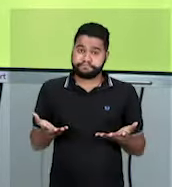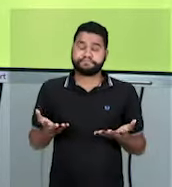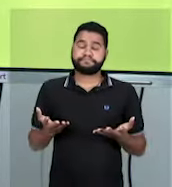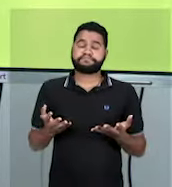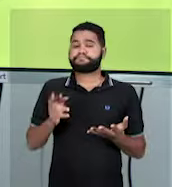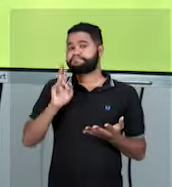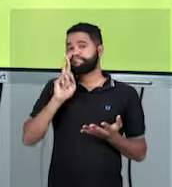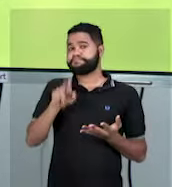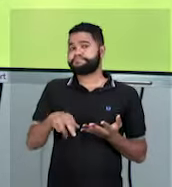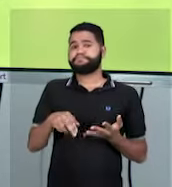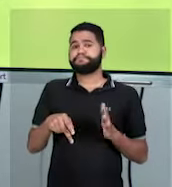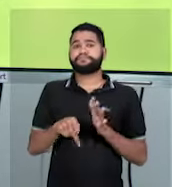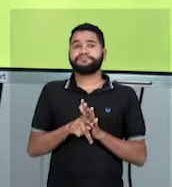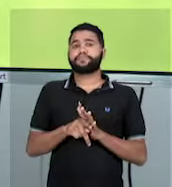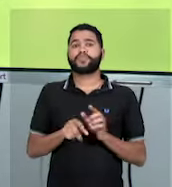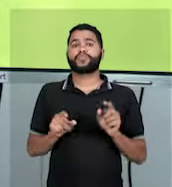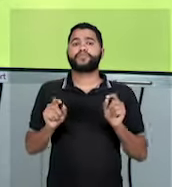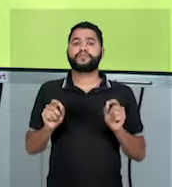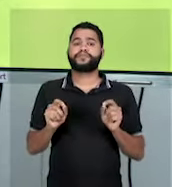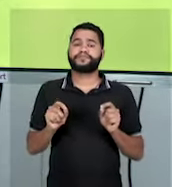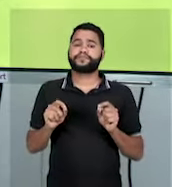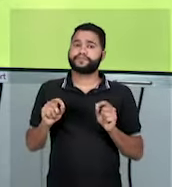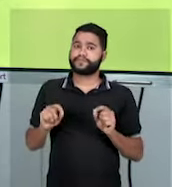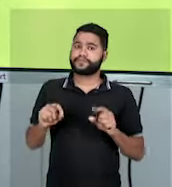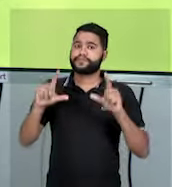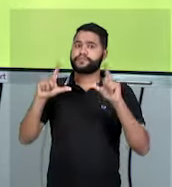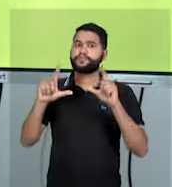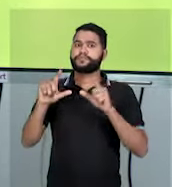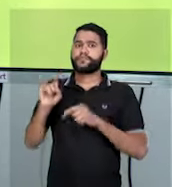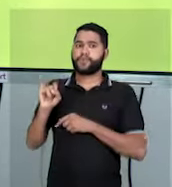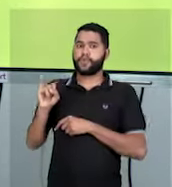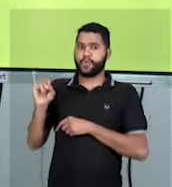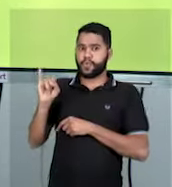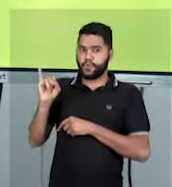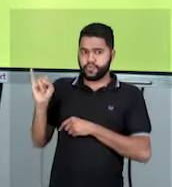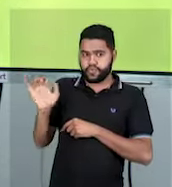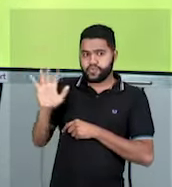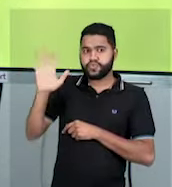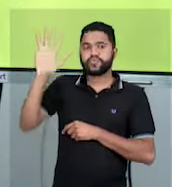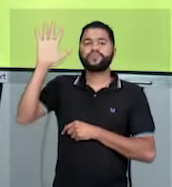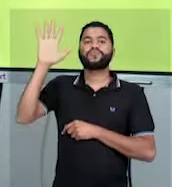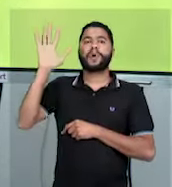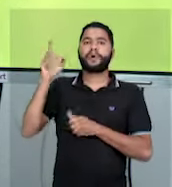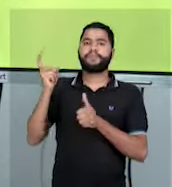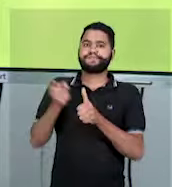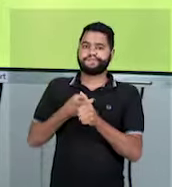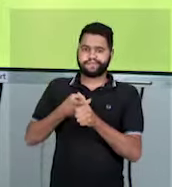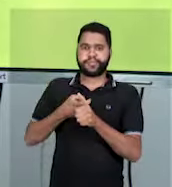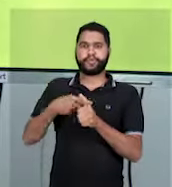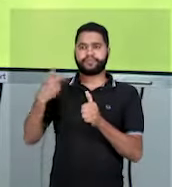milagre econômico brasileiro vai ser o aumento da inflação, do endividamento do país e o